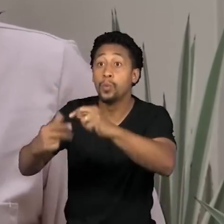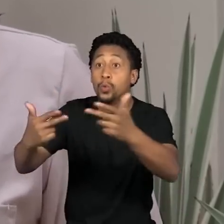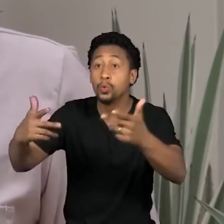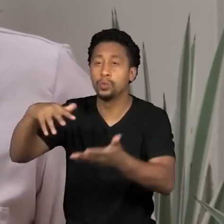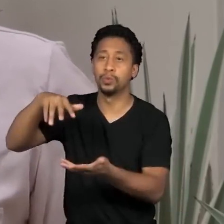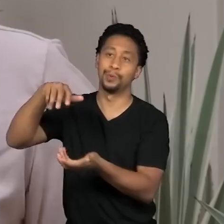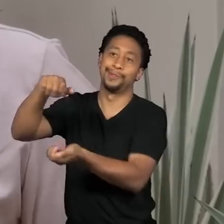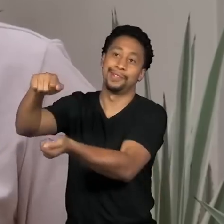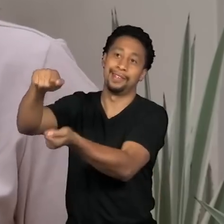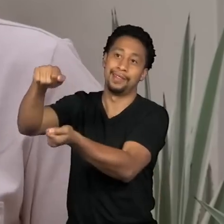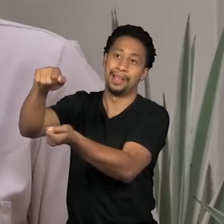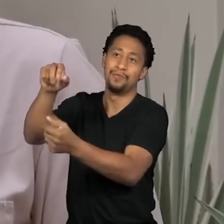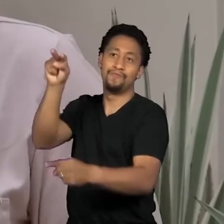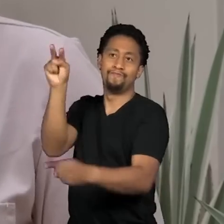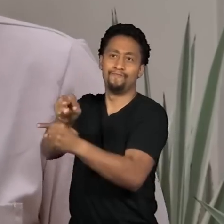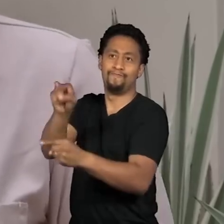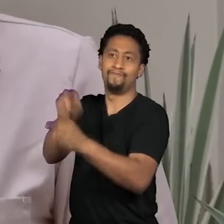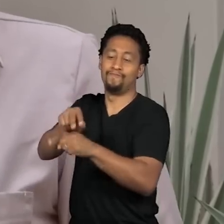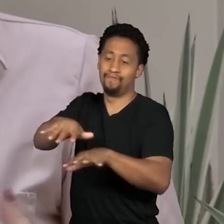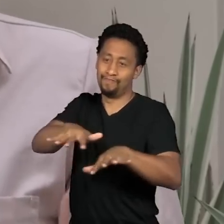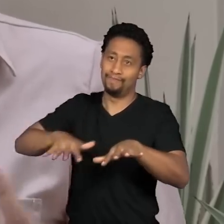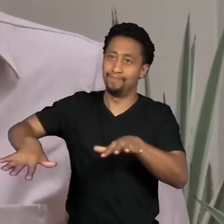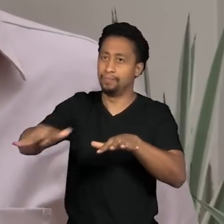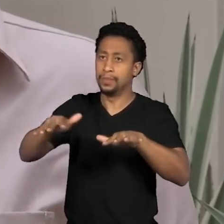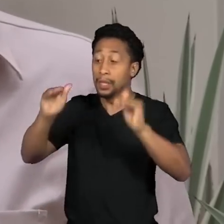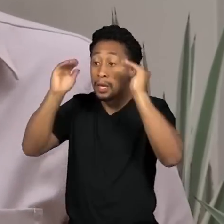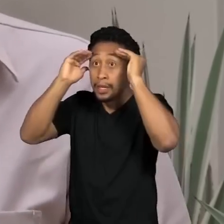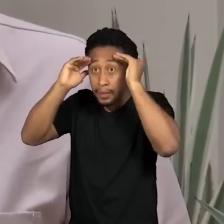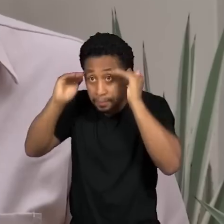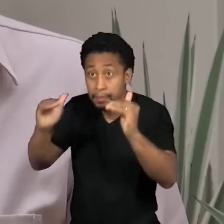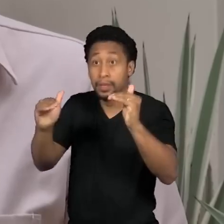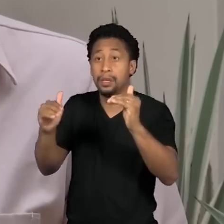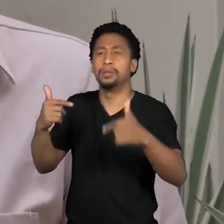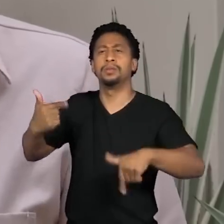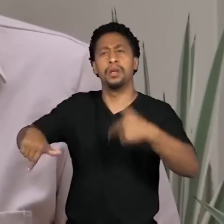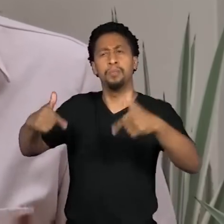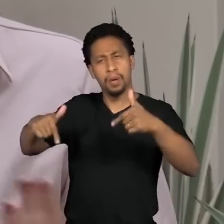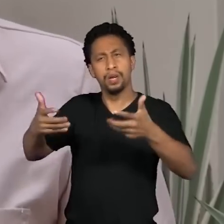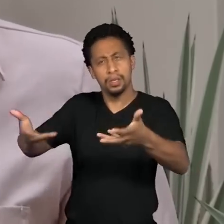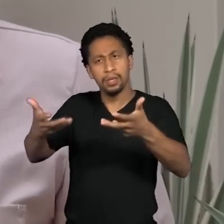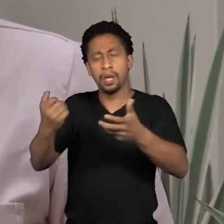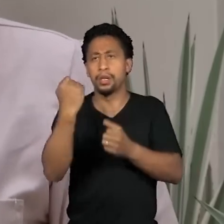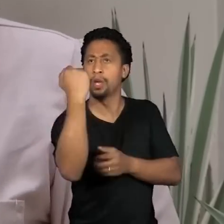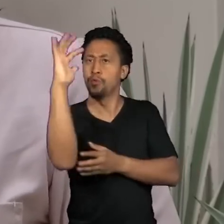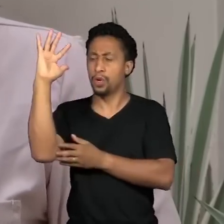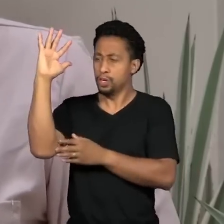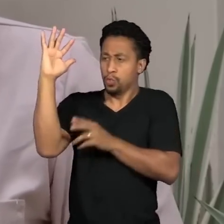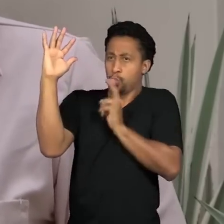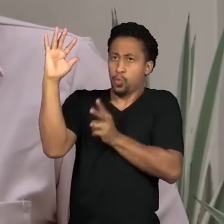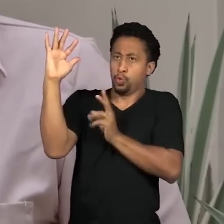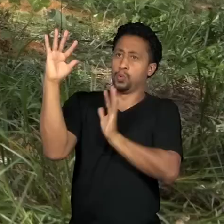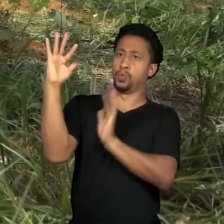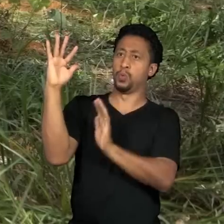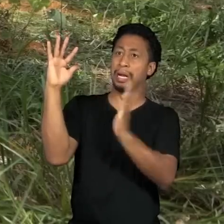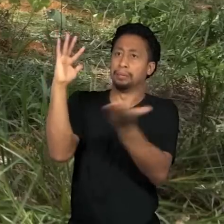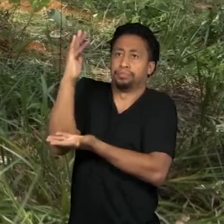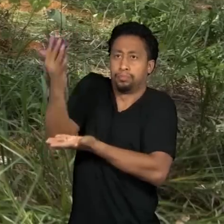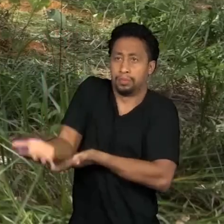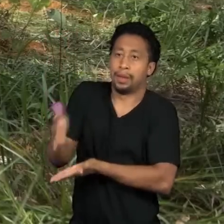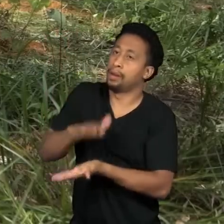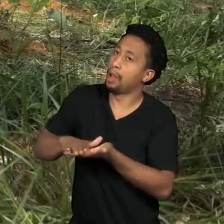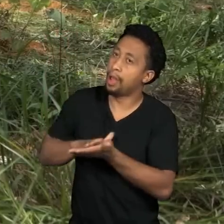mais ecológica, que respeite e trabalhe por uma floresta em pé, mas também pelo bem-estar das pessoas.